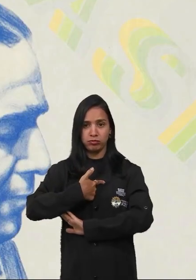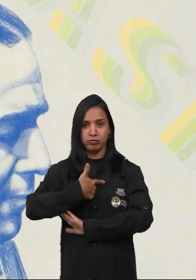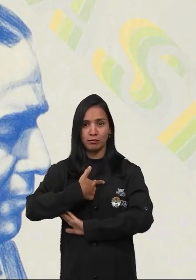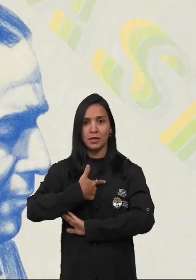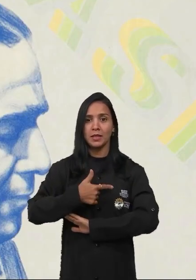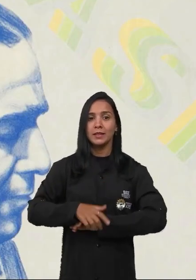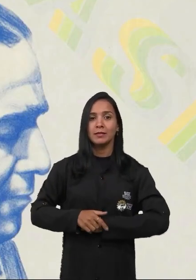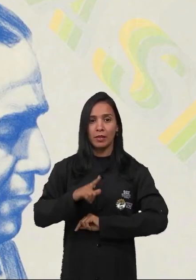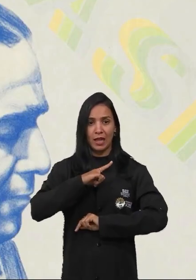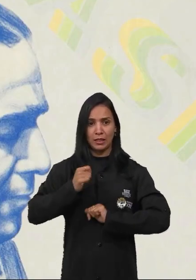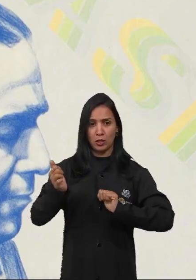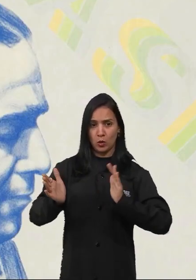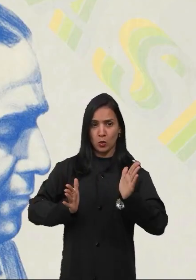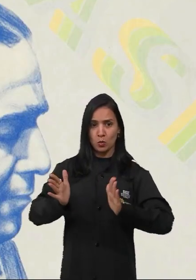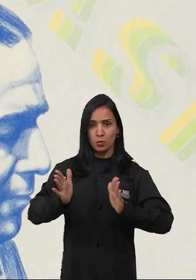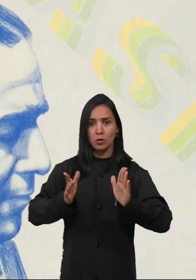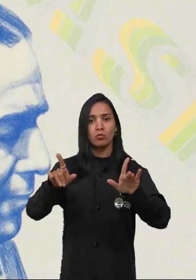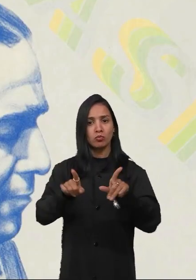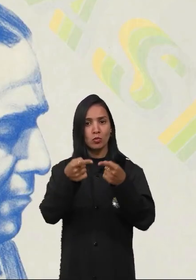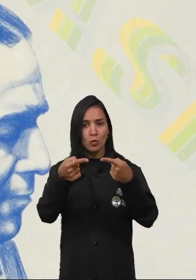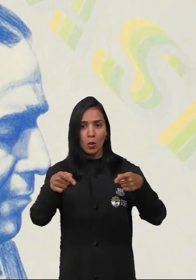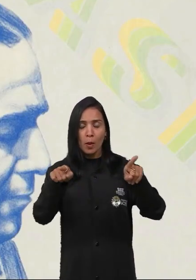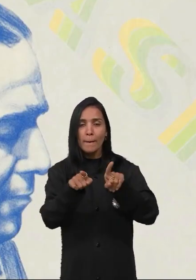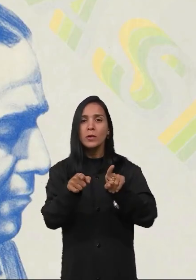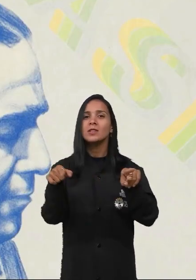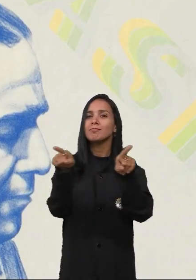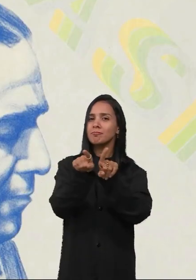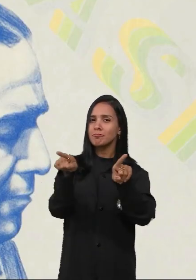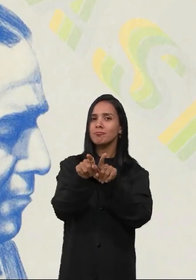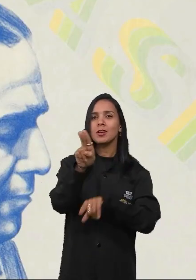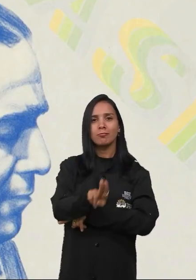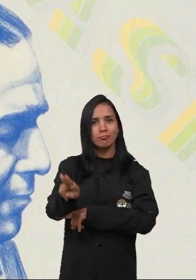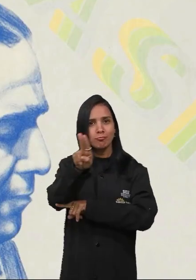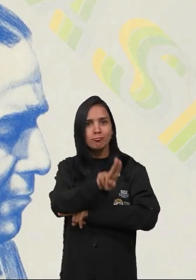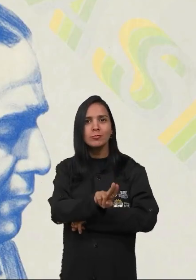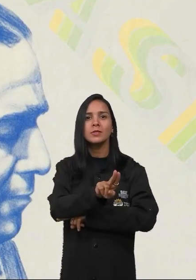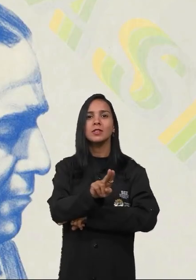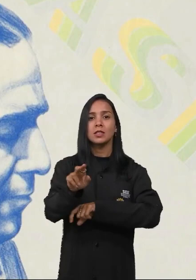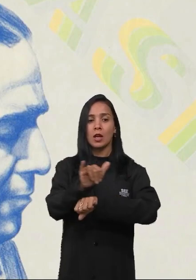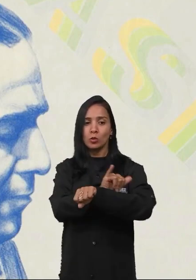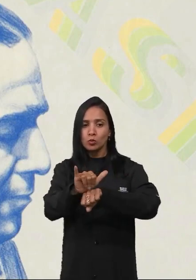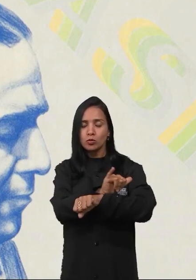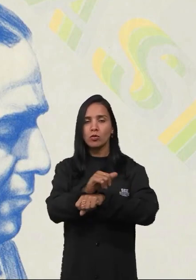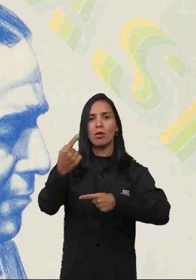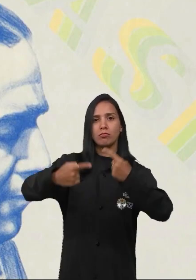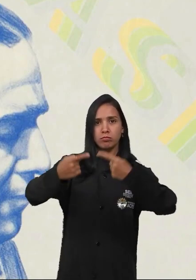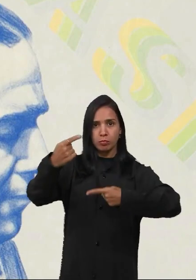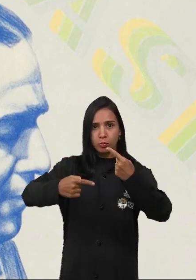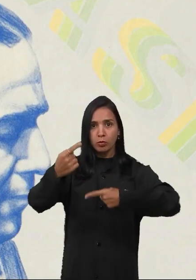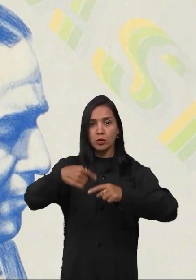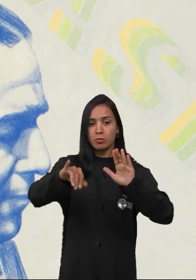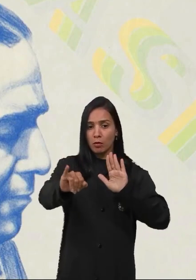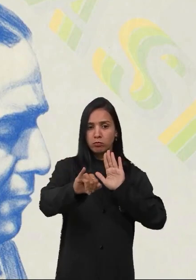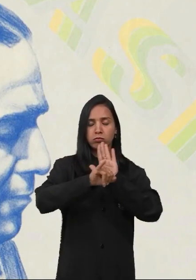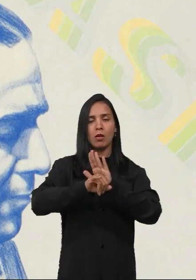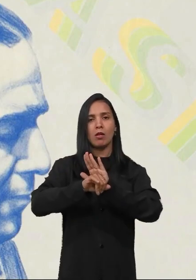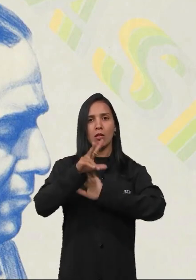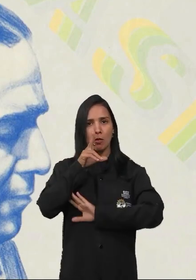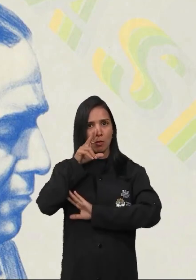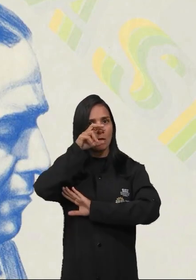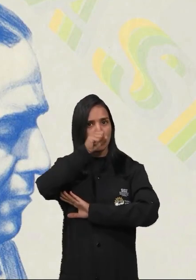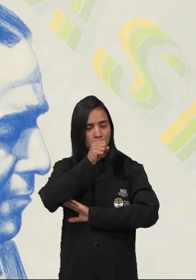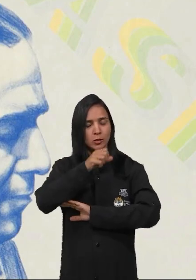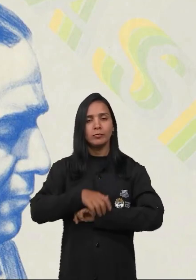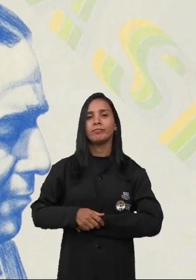esse período, a música foi usada como instrumento político e cultural para fortalecer a identidade nacional. E o